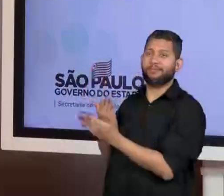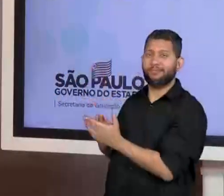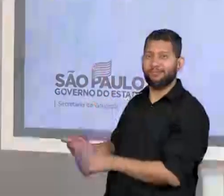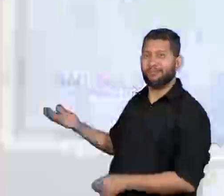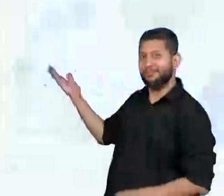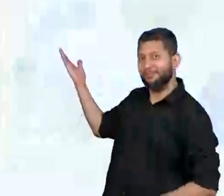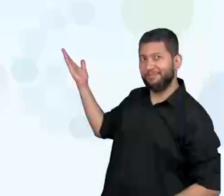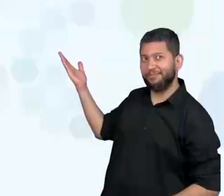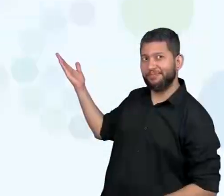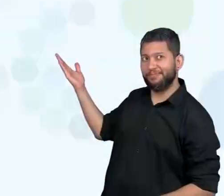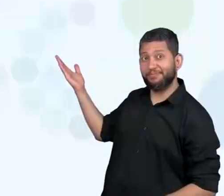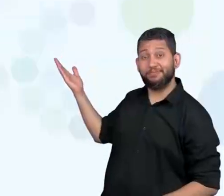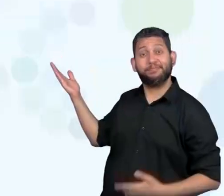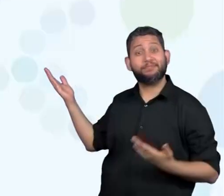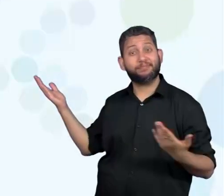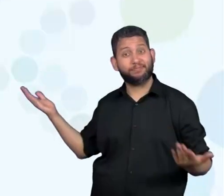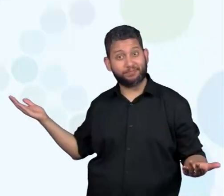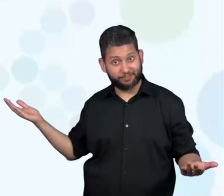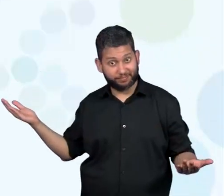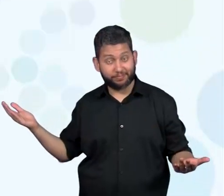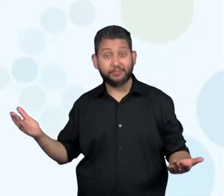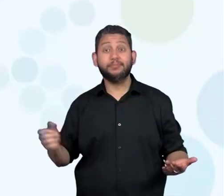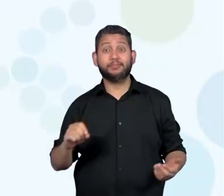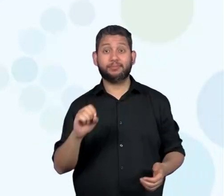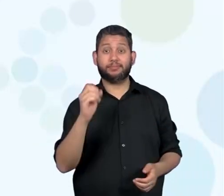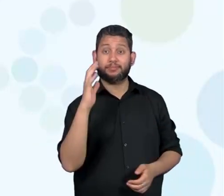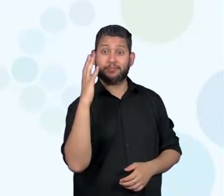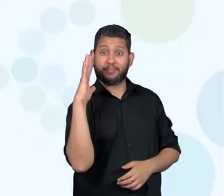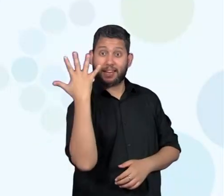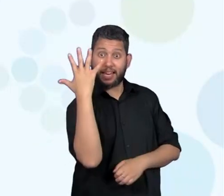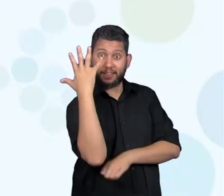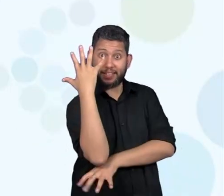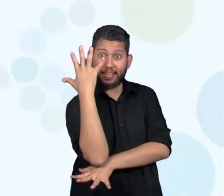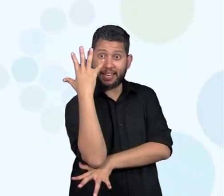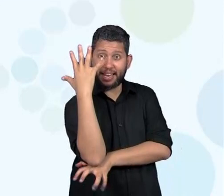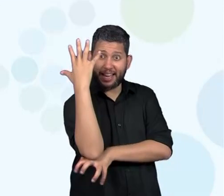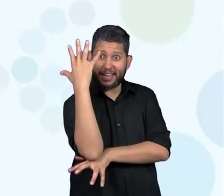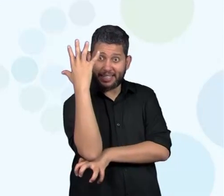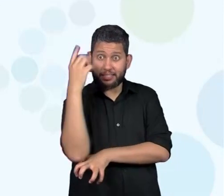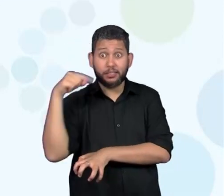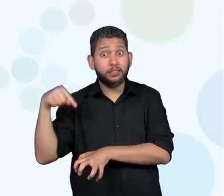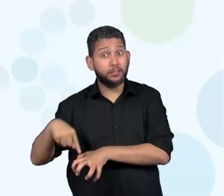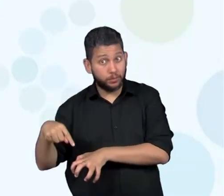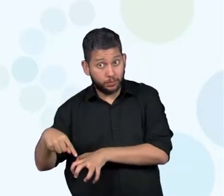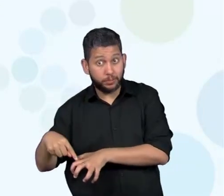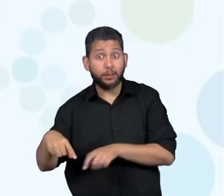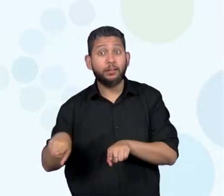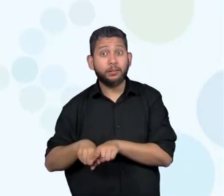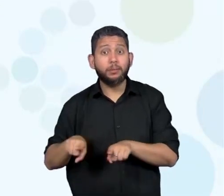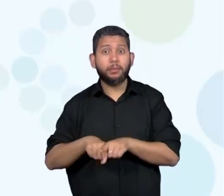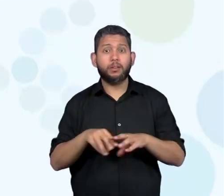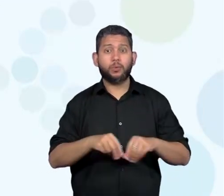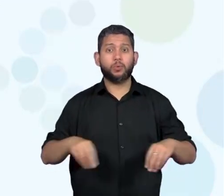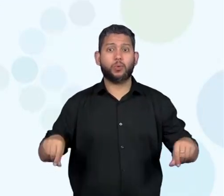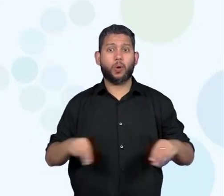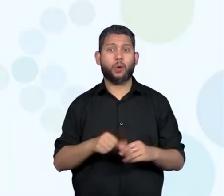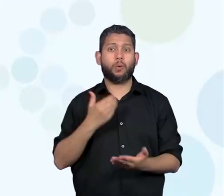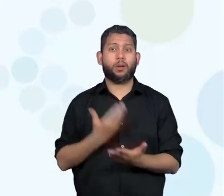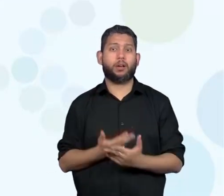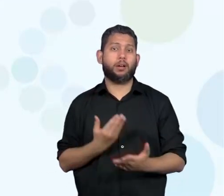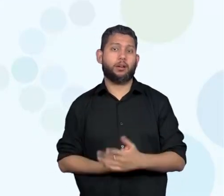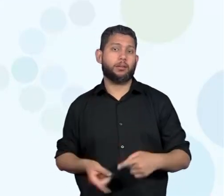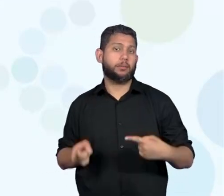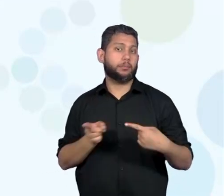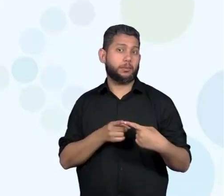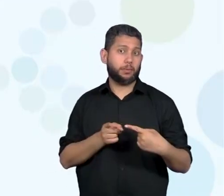aula? Olha só, As Raízes e o Solo, parte 1. Se tem parte 1, já sabemos